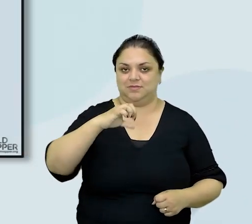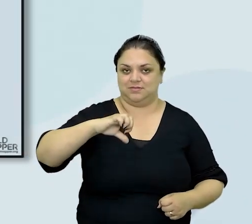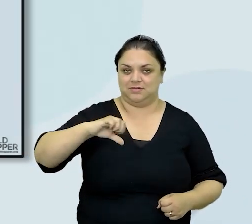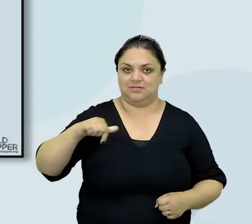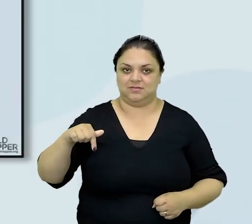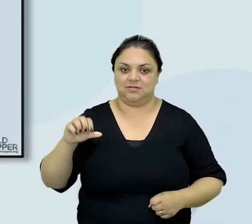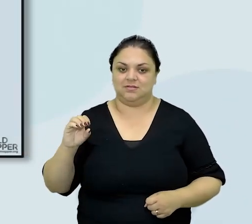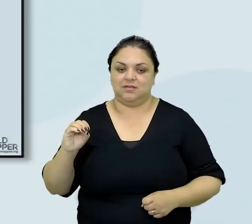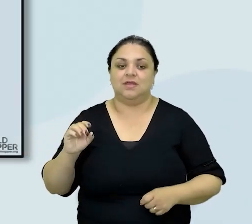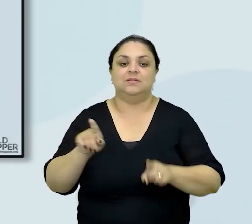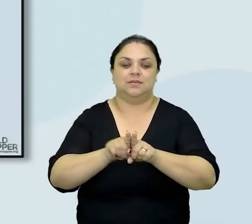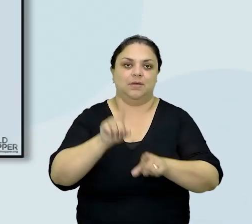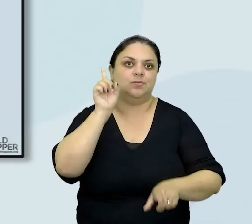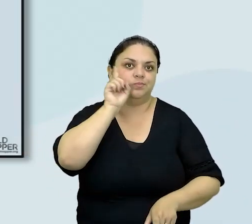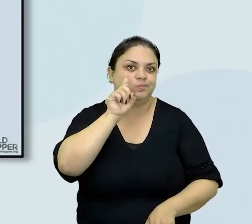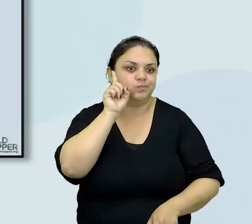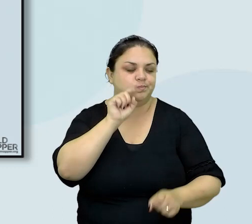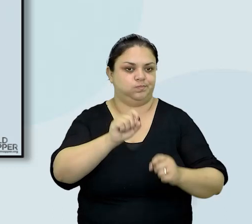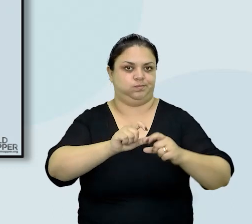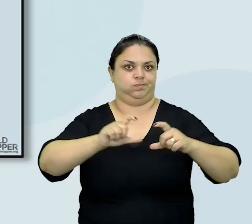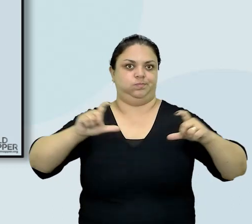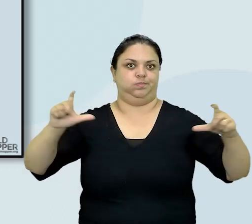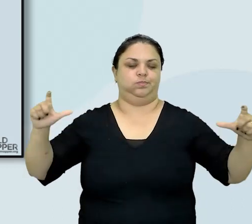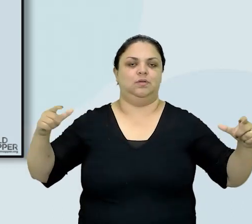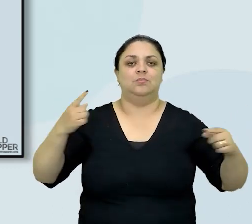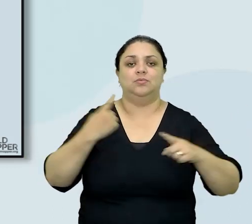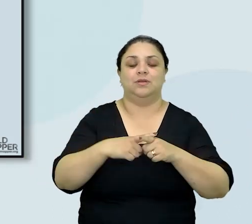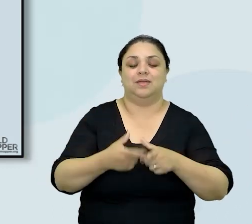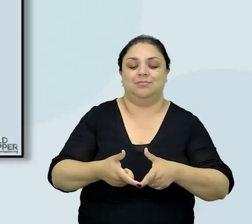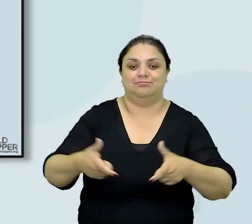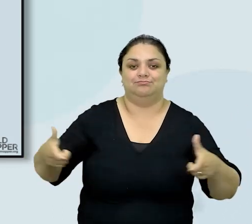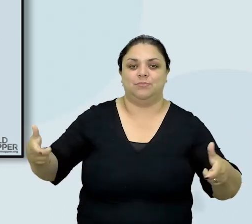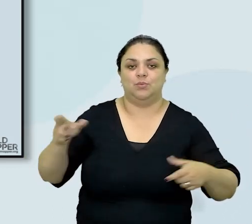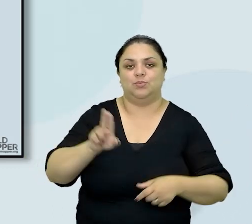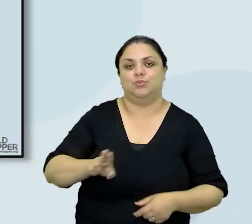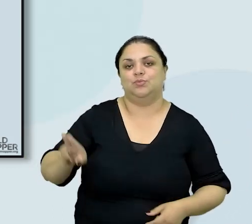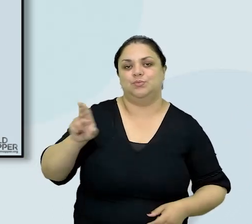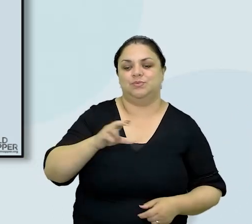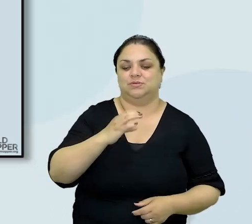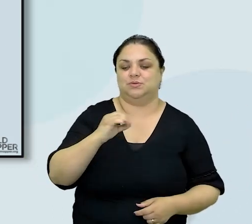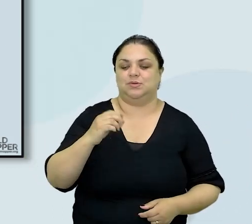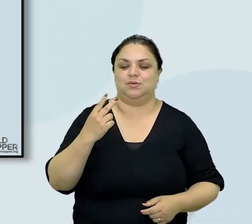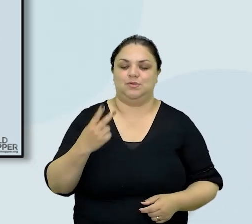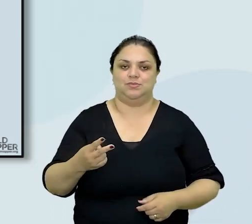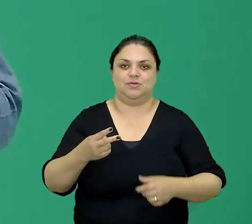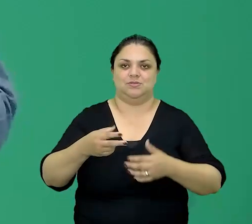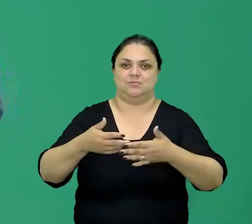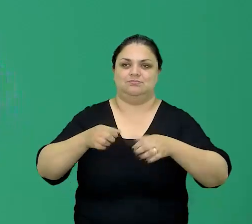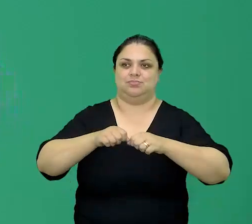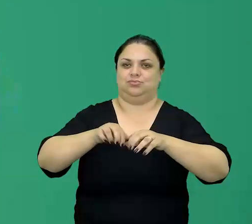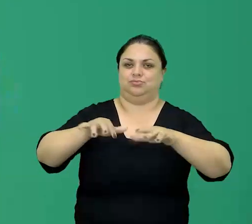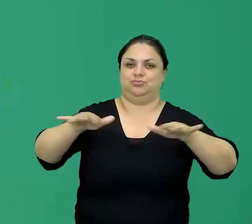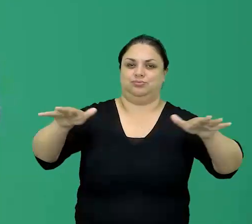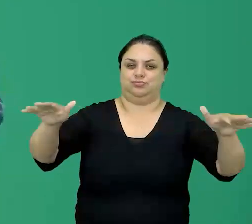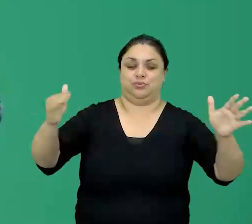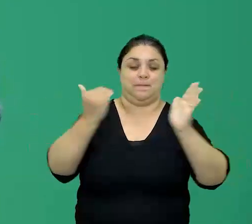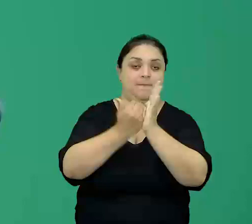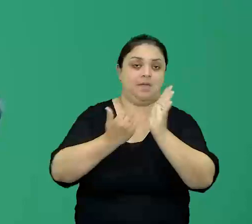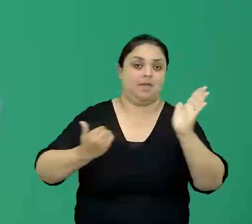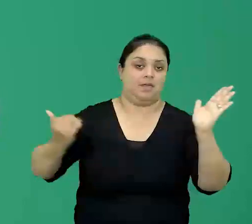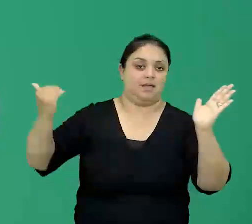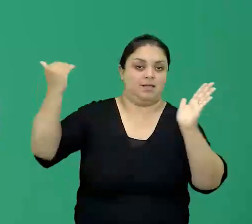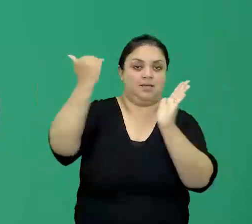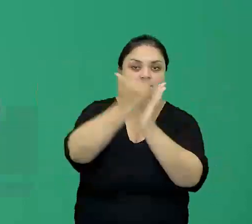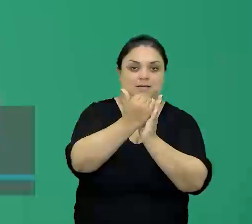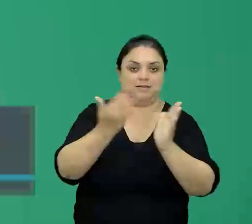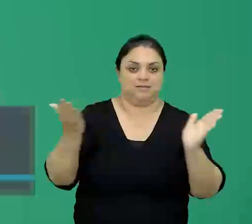os Estados Unidos também. Então, são países que acabam poluindo muito o meio ambiente por